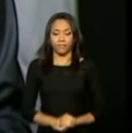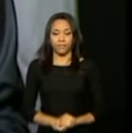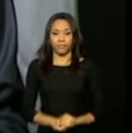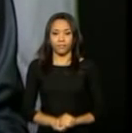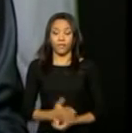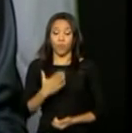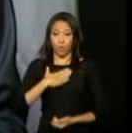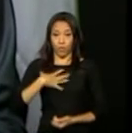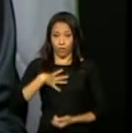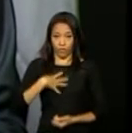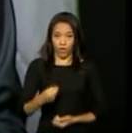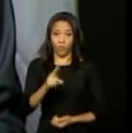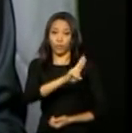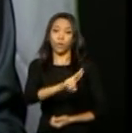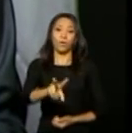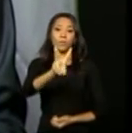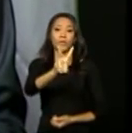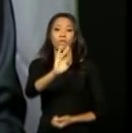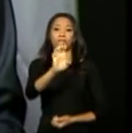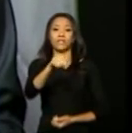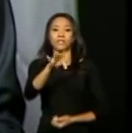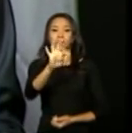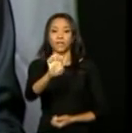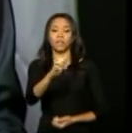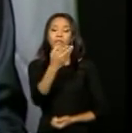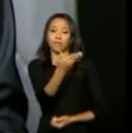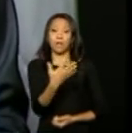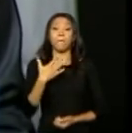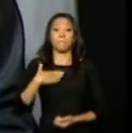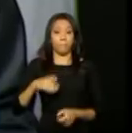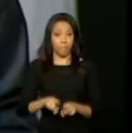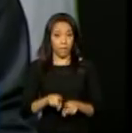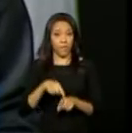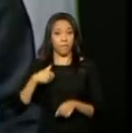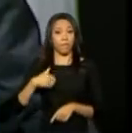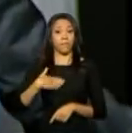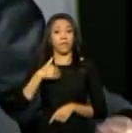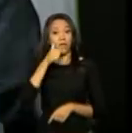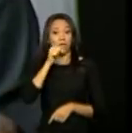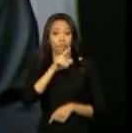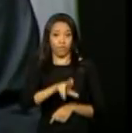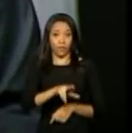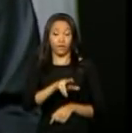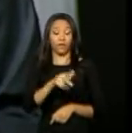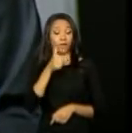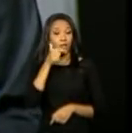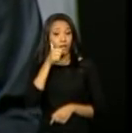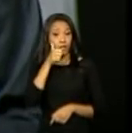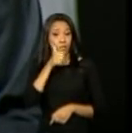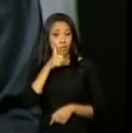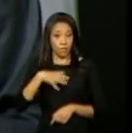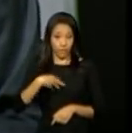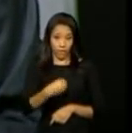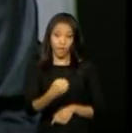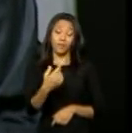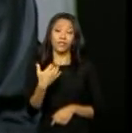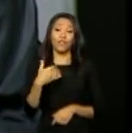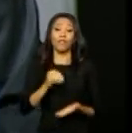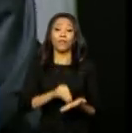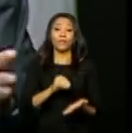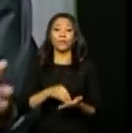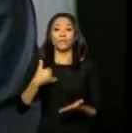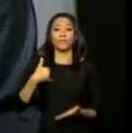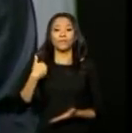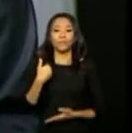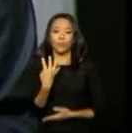A meu filho Vicente, a minha filha Dandara, só não está aqui o pequenininho que fez ontem 4 anos, que